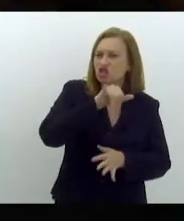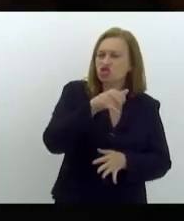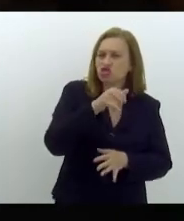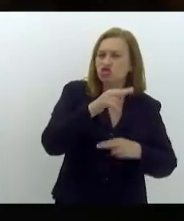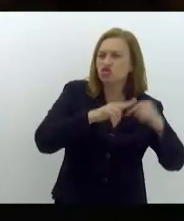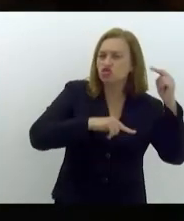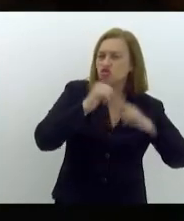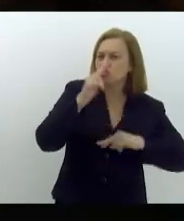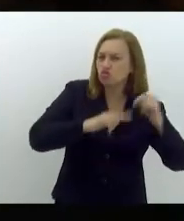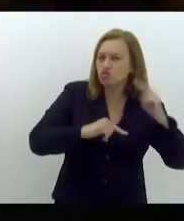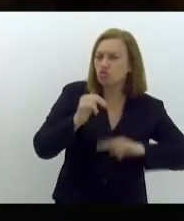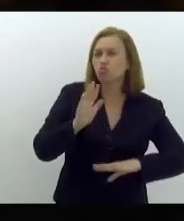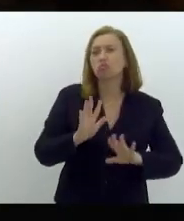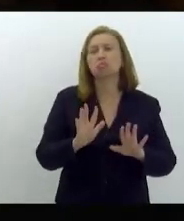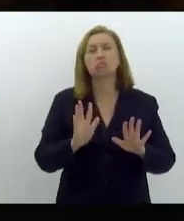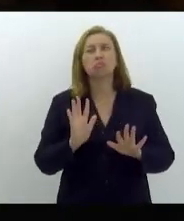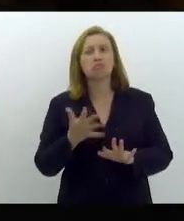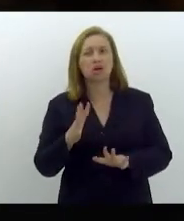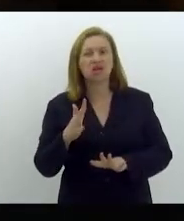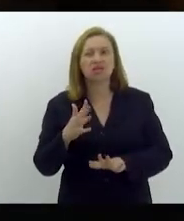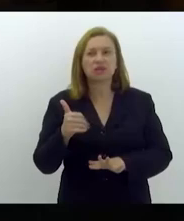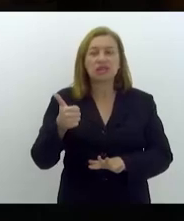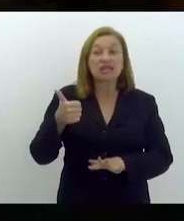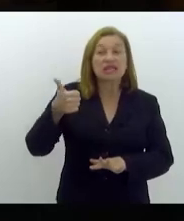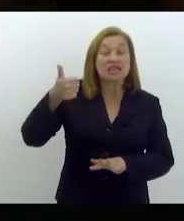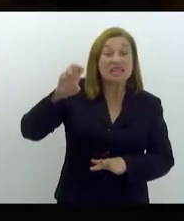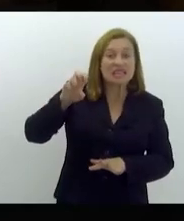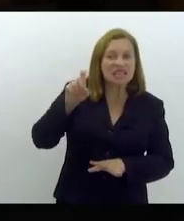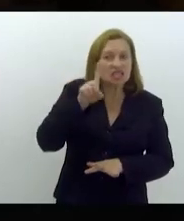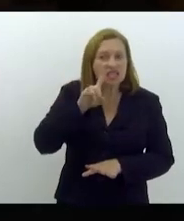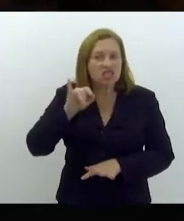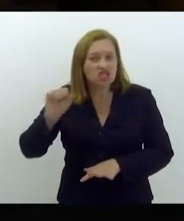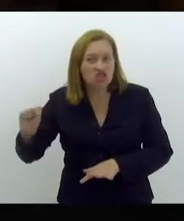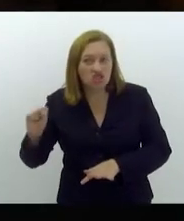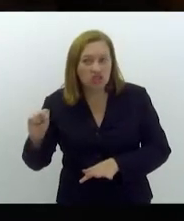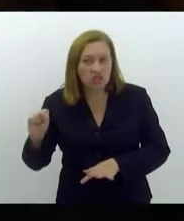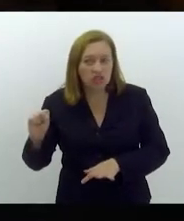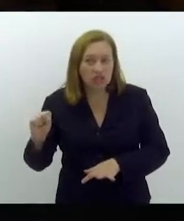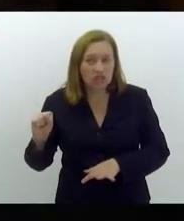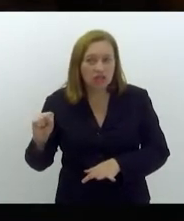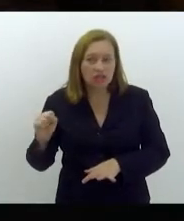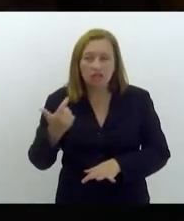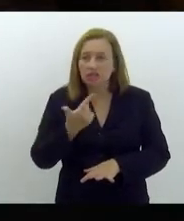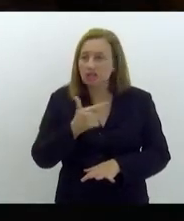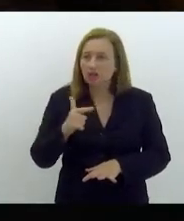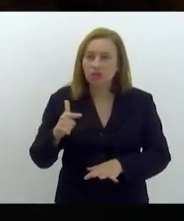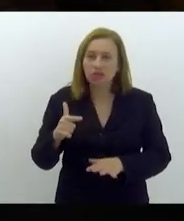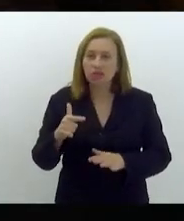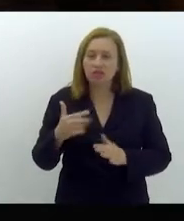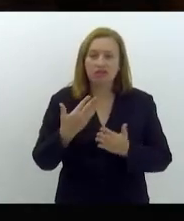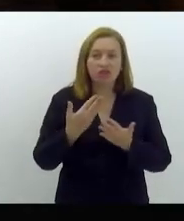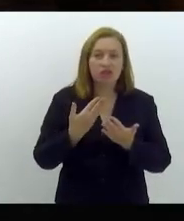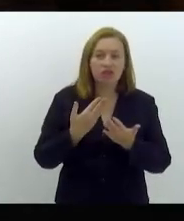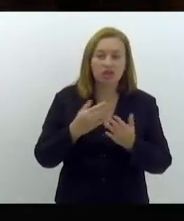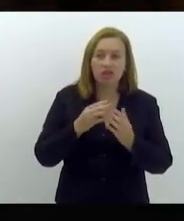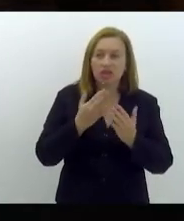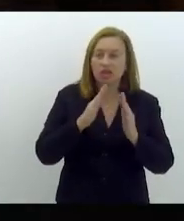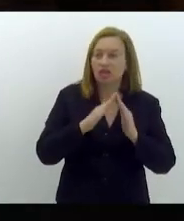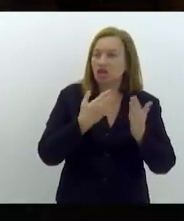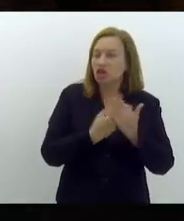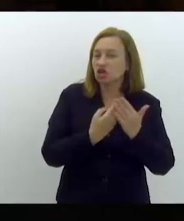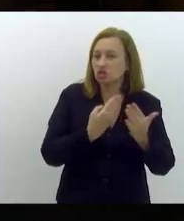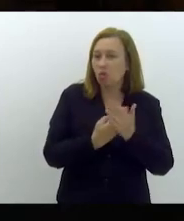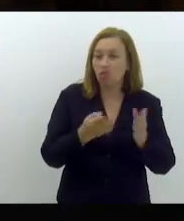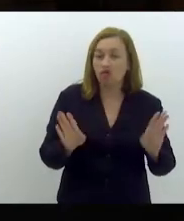foram pelo menos 15 dias sem aula que foram interrompidas